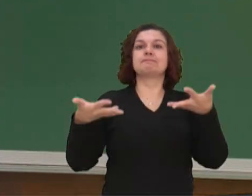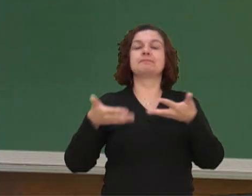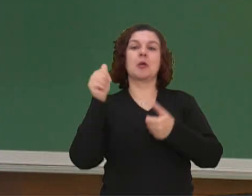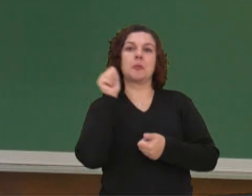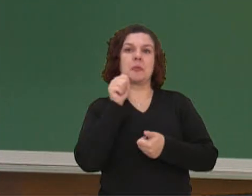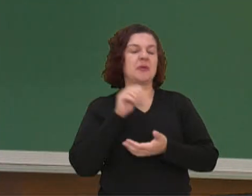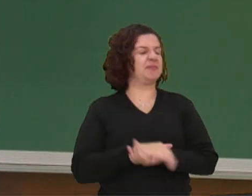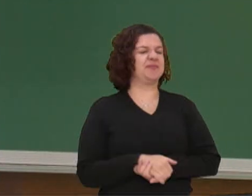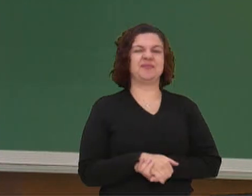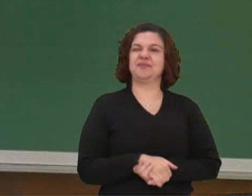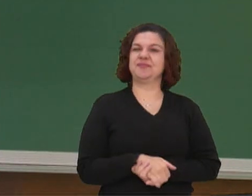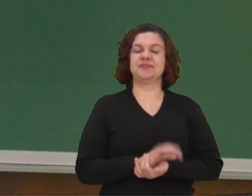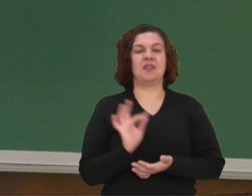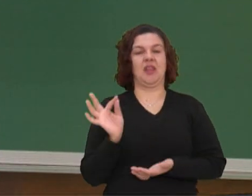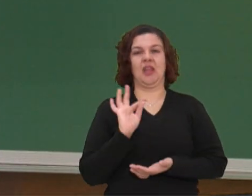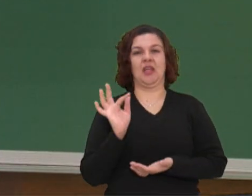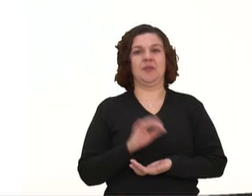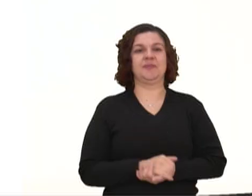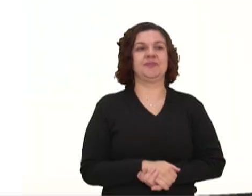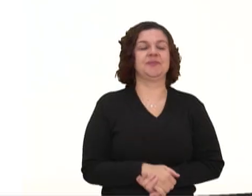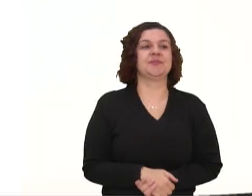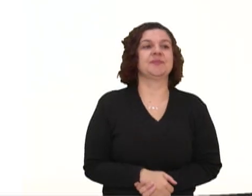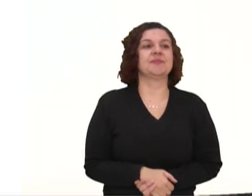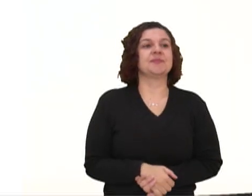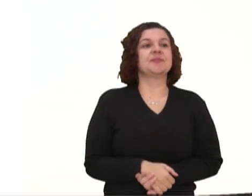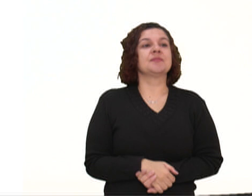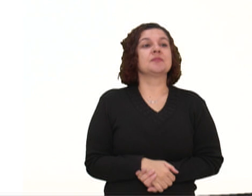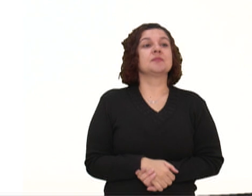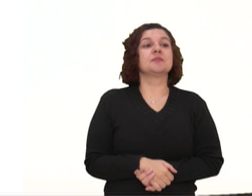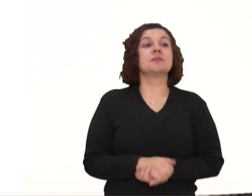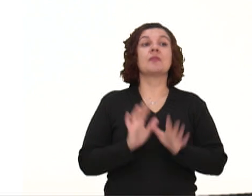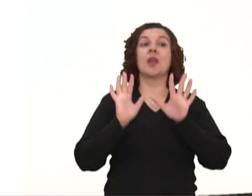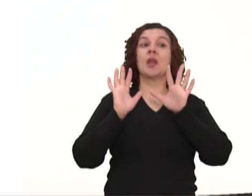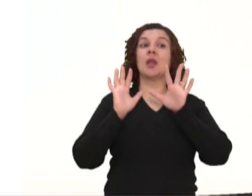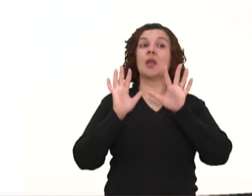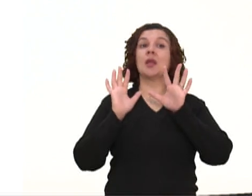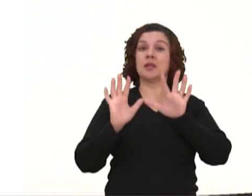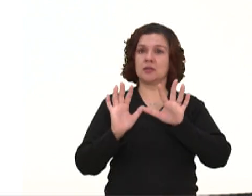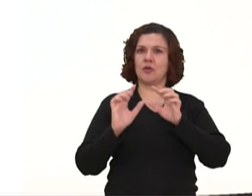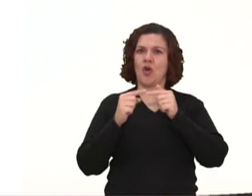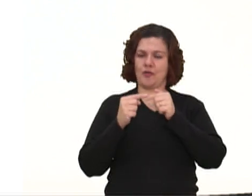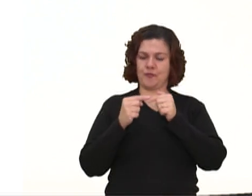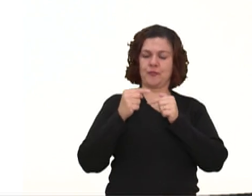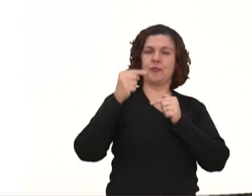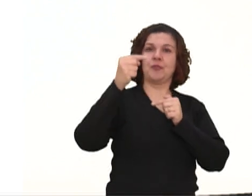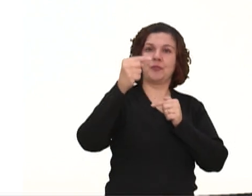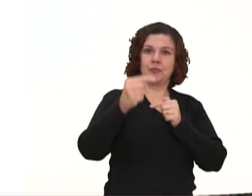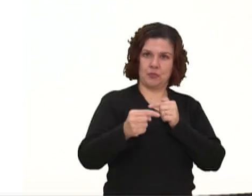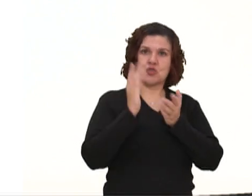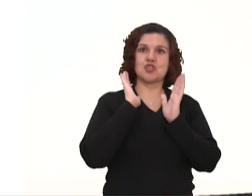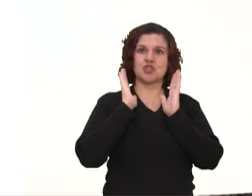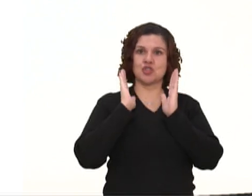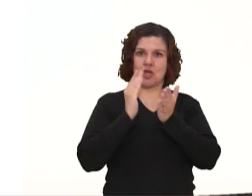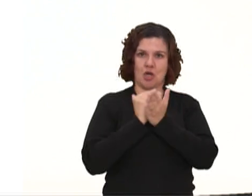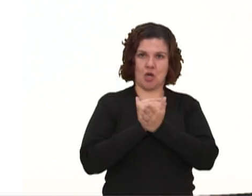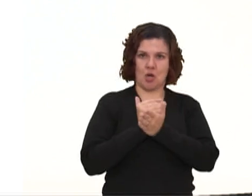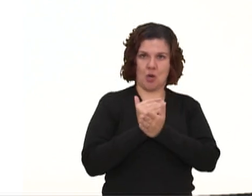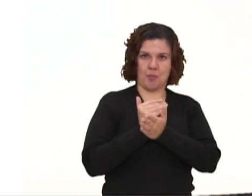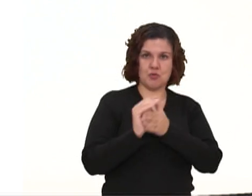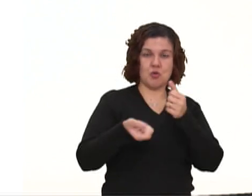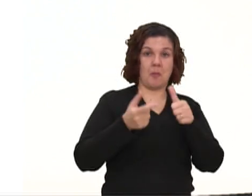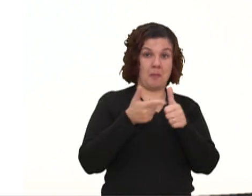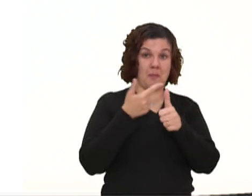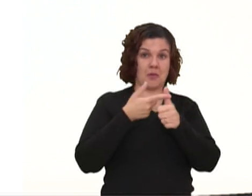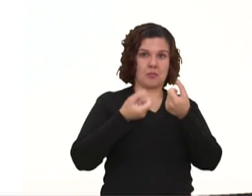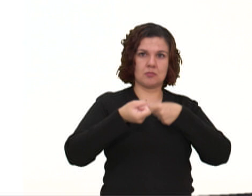trabalho em si, né, das atividades. Pensando um pouquinho para frente, então nós tivemos esse início, primeira